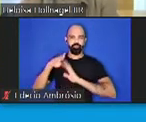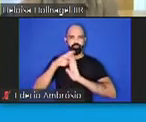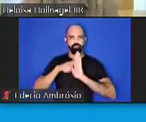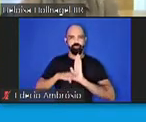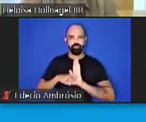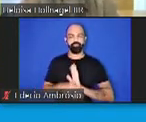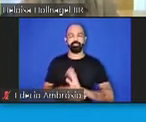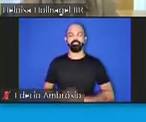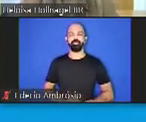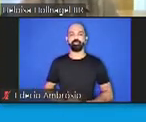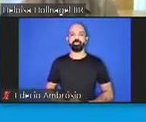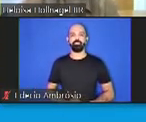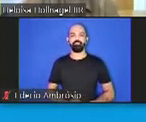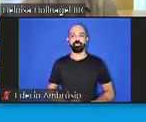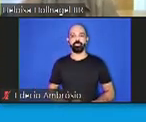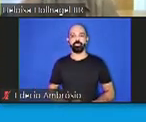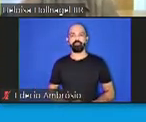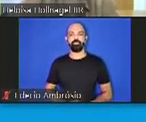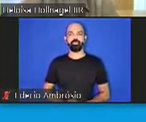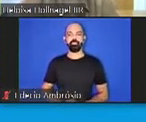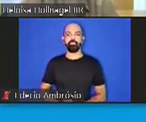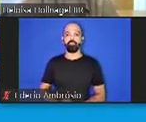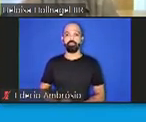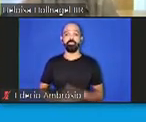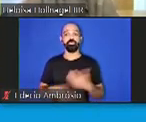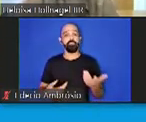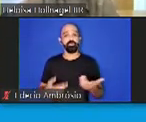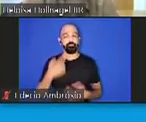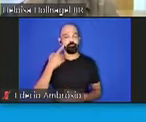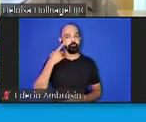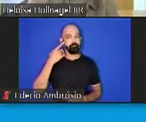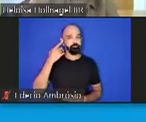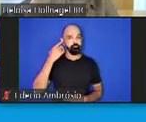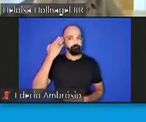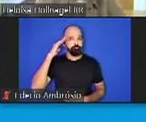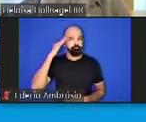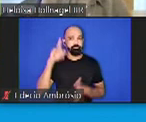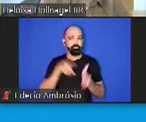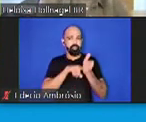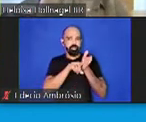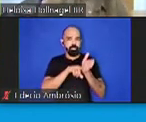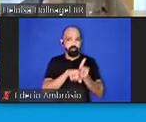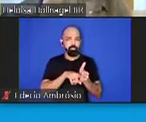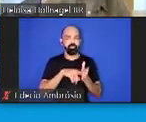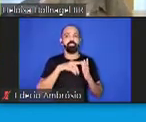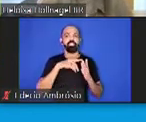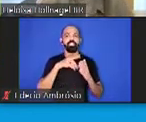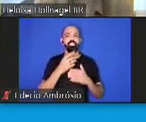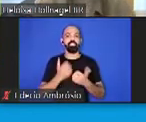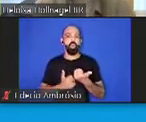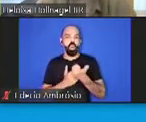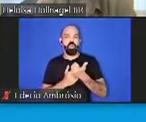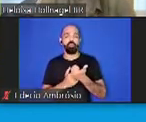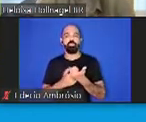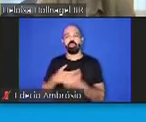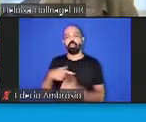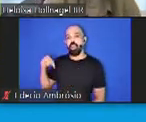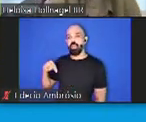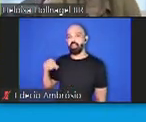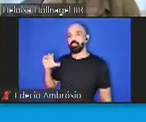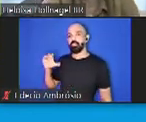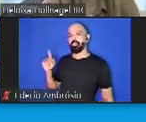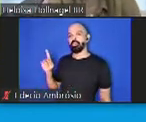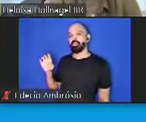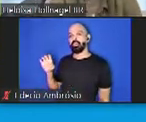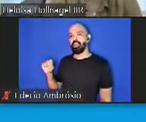Para a gente entender a pesquisa colaborativa, nós compreendemos aqui na CAPES, depois de anos de mobilidades